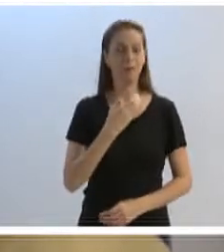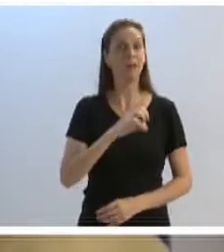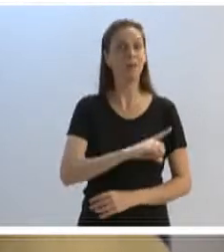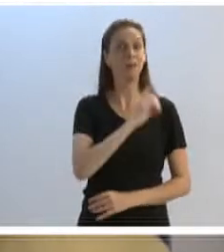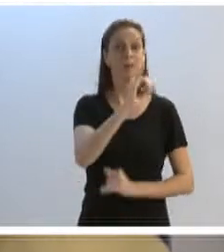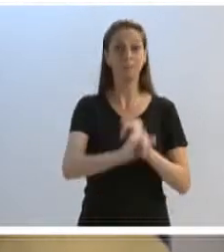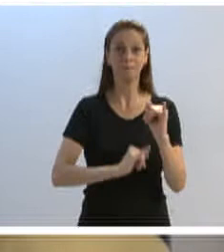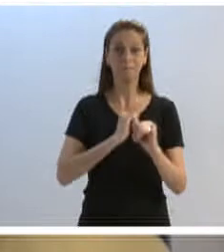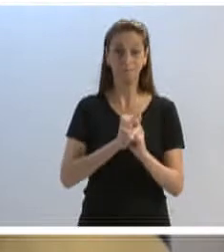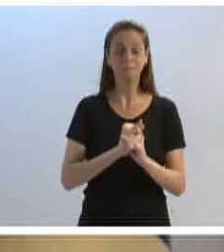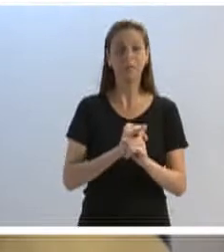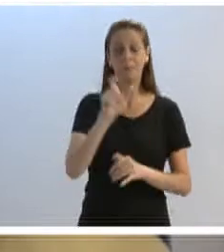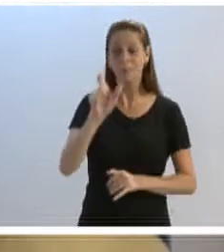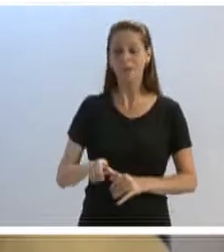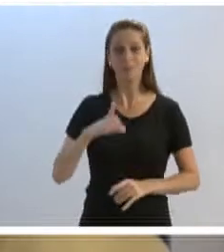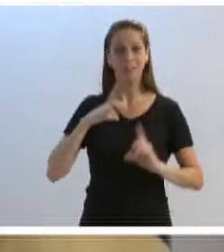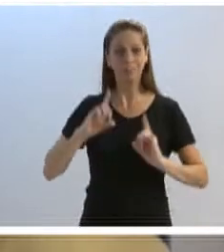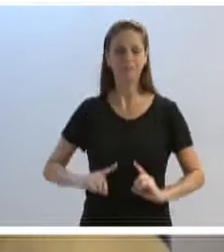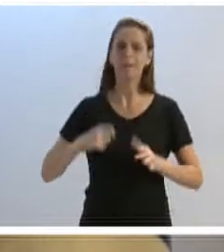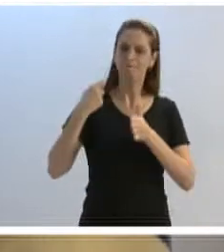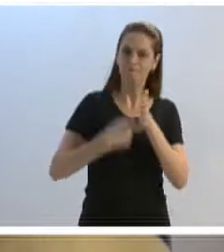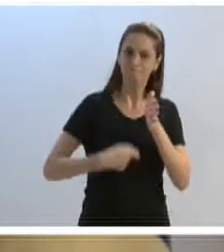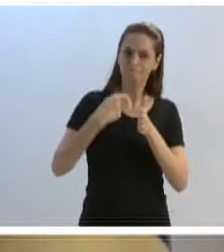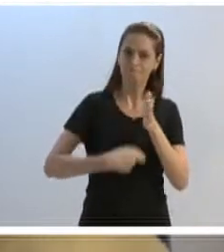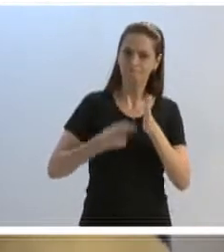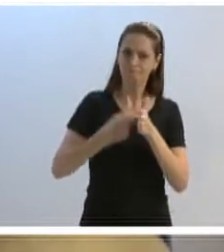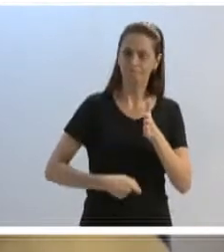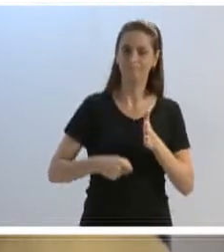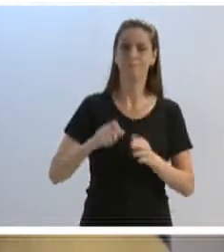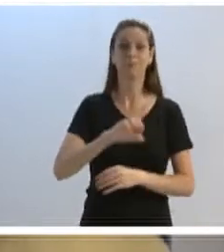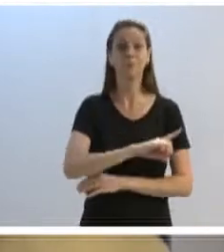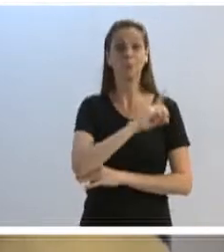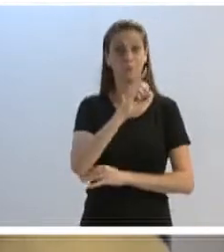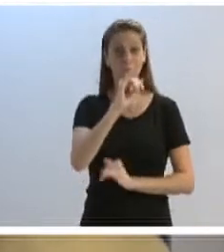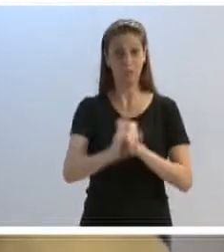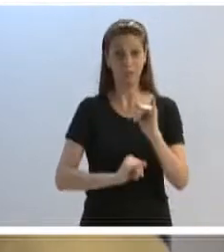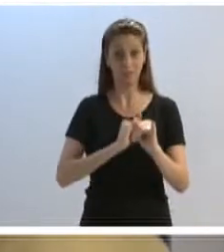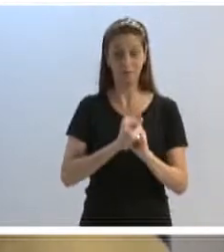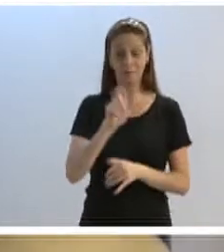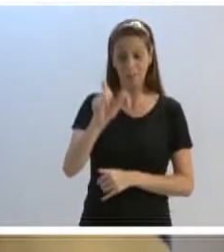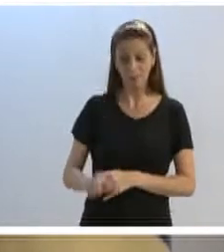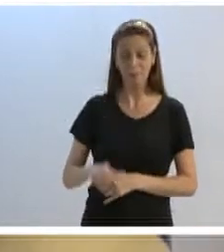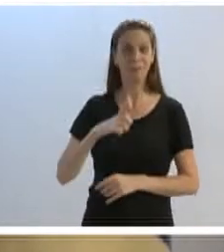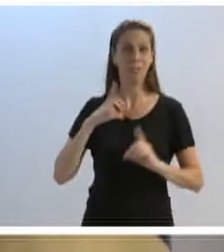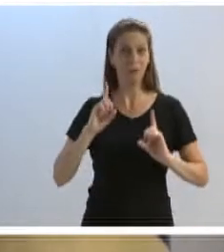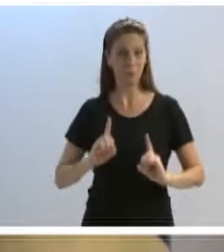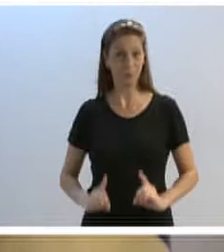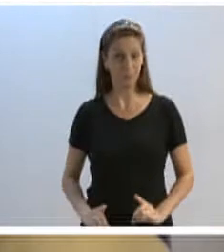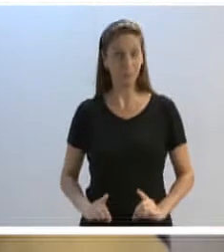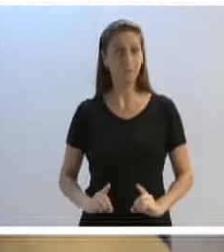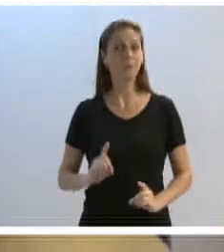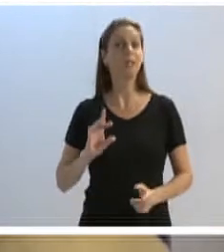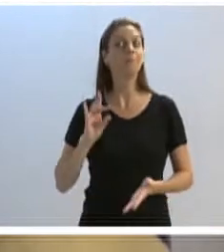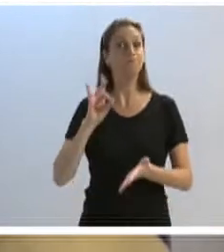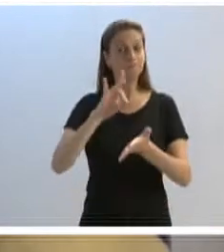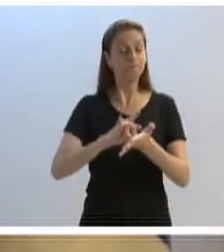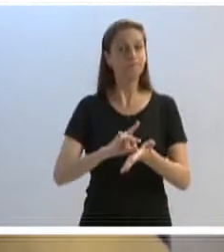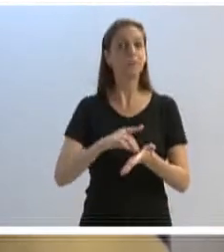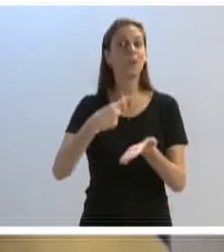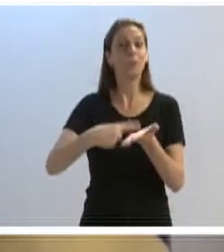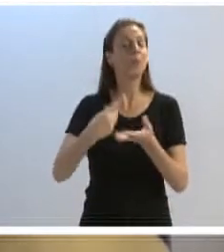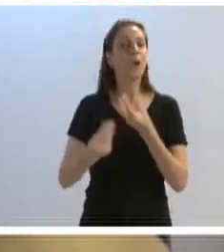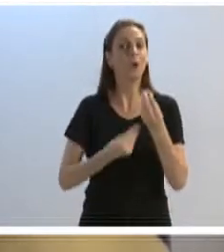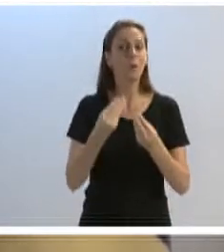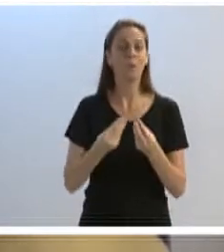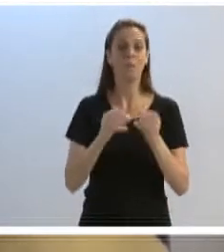Internacional da Luta das Pessoas com Deficiência. O Dia Internacional da Pessoa com Deficiência foi instituído pela